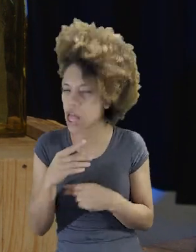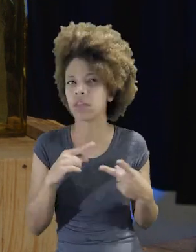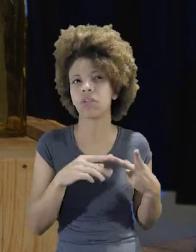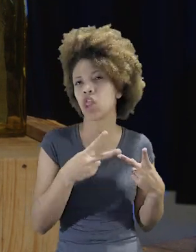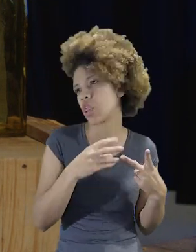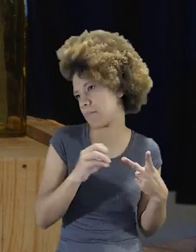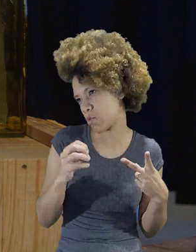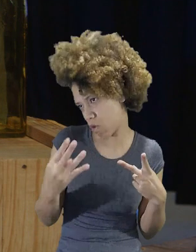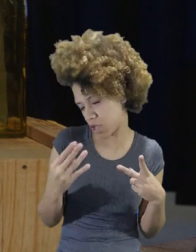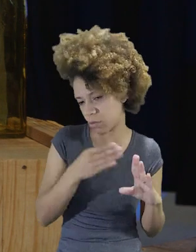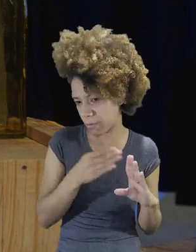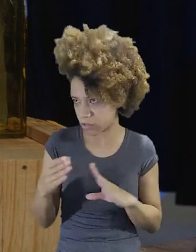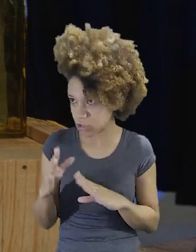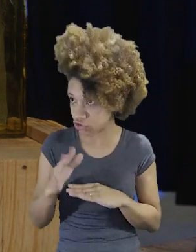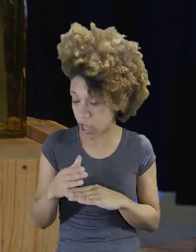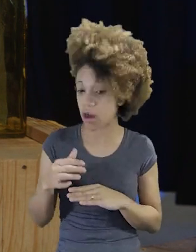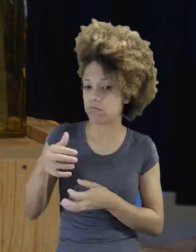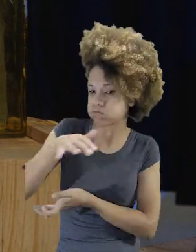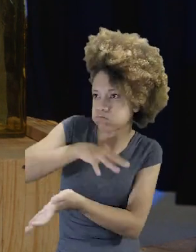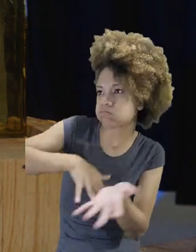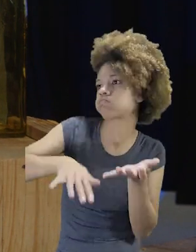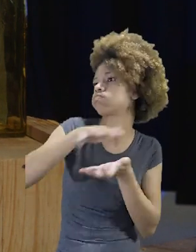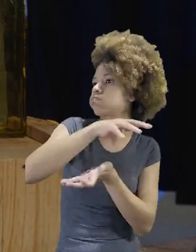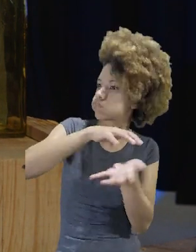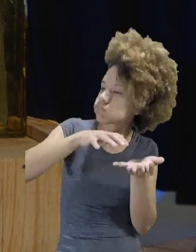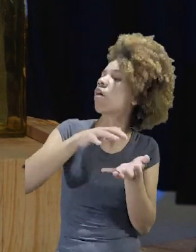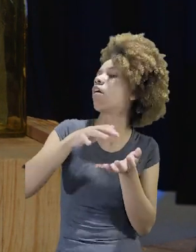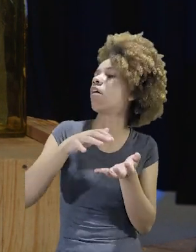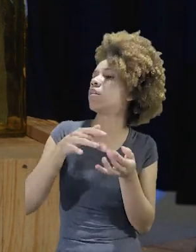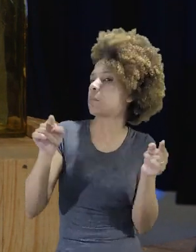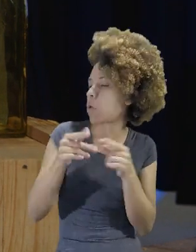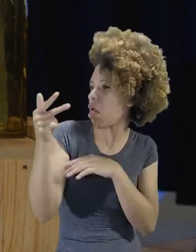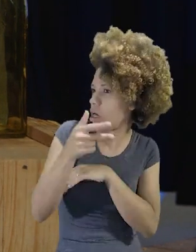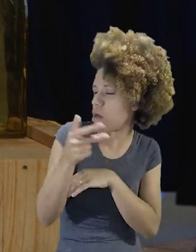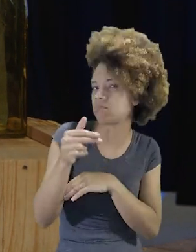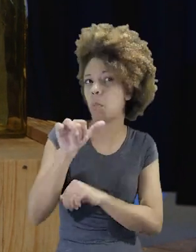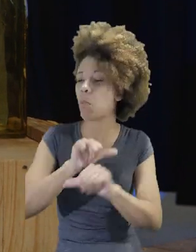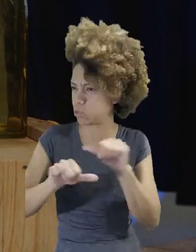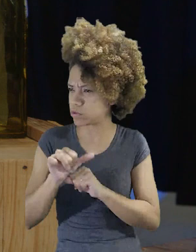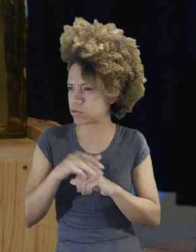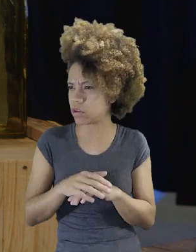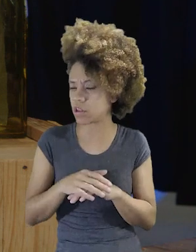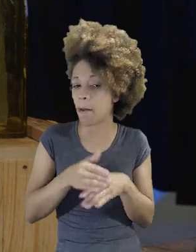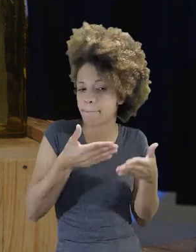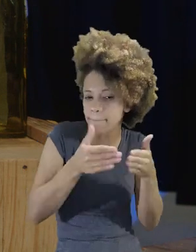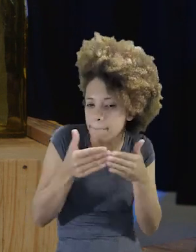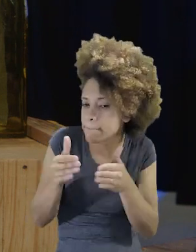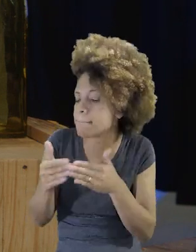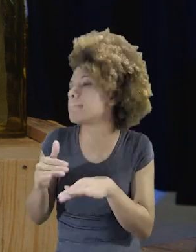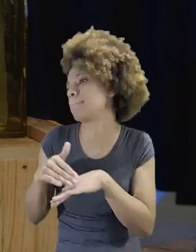é muda um pouco você começa a permitir um pouco mais umas coisas bem humoradas tá ligado uns caras